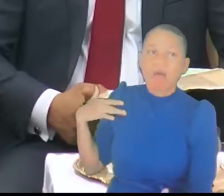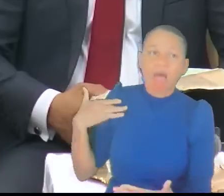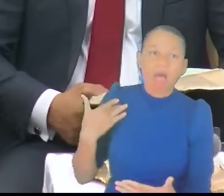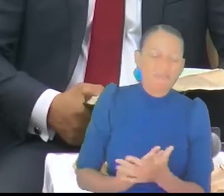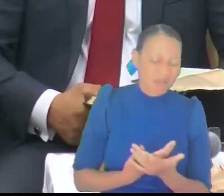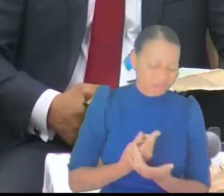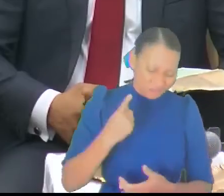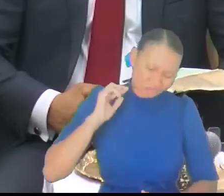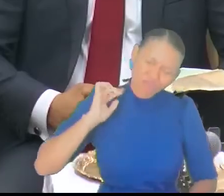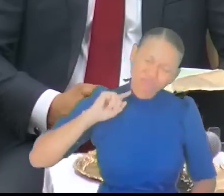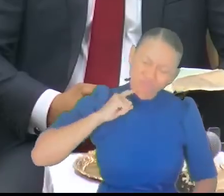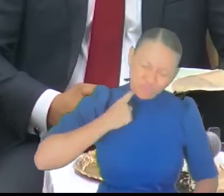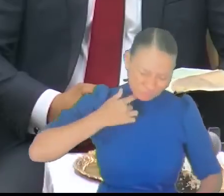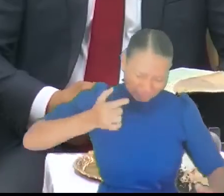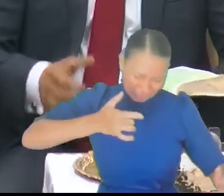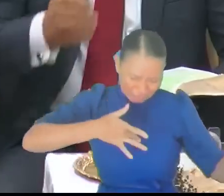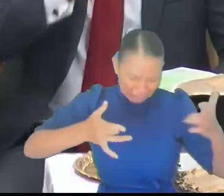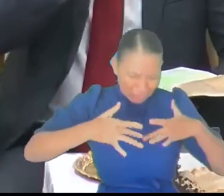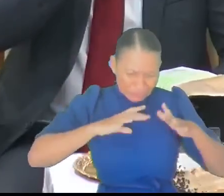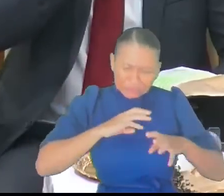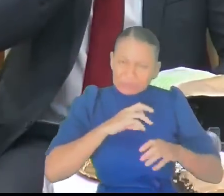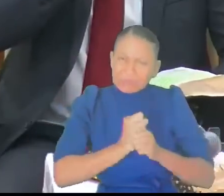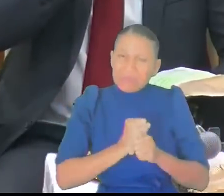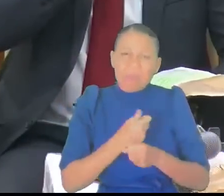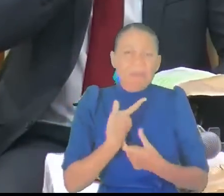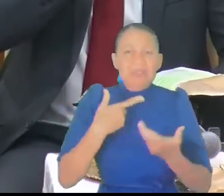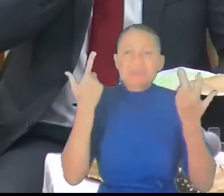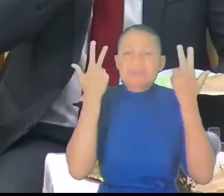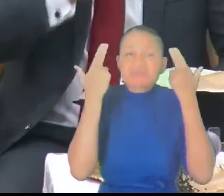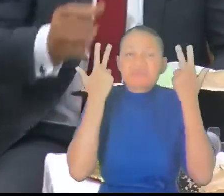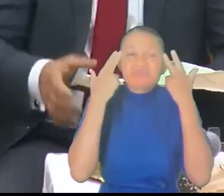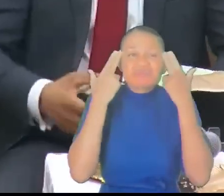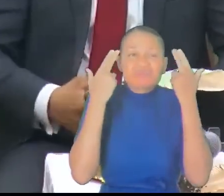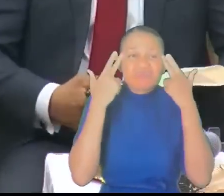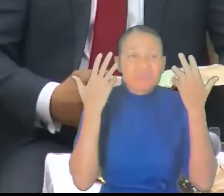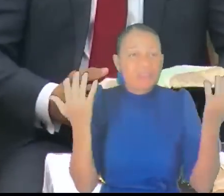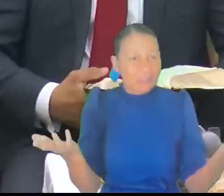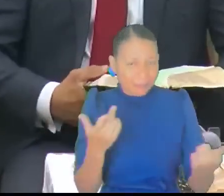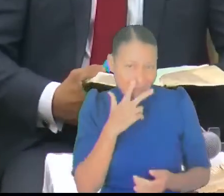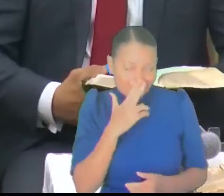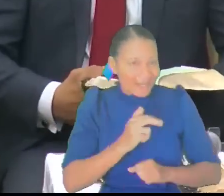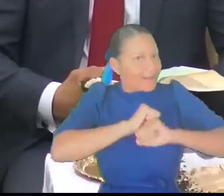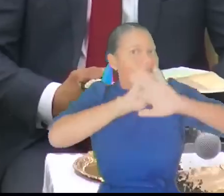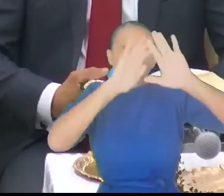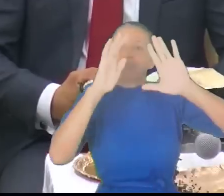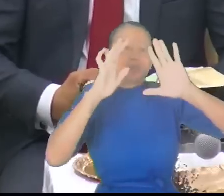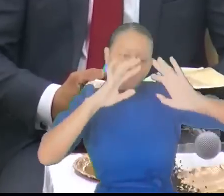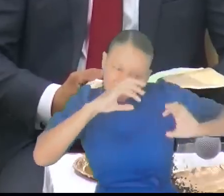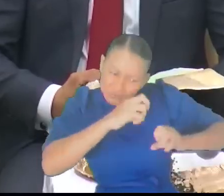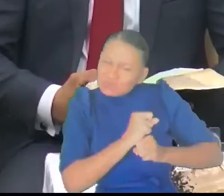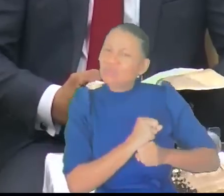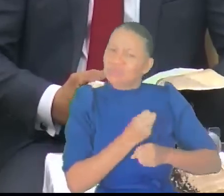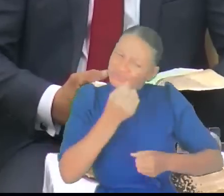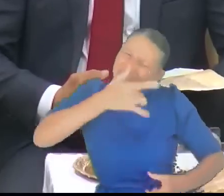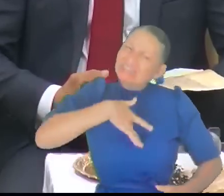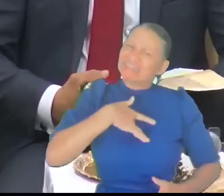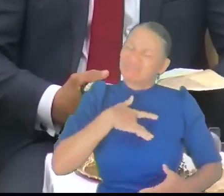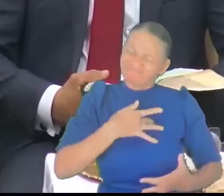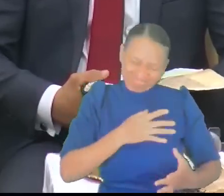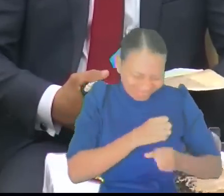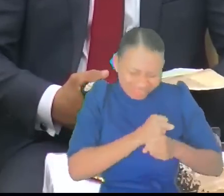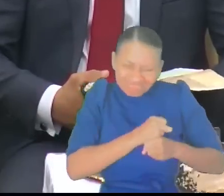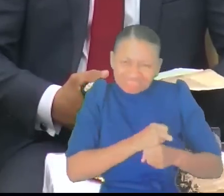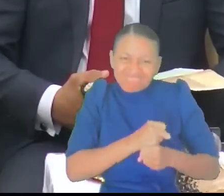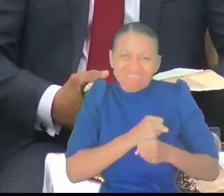mesclado. Ainda é madrugada, e é mais madrugada para 4 da manhã do que para 5:30. Louvado seja o nome do Senhor. É